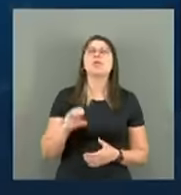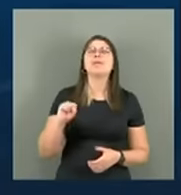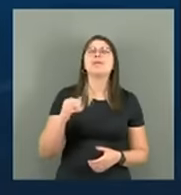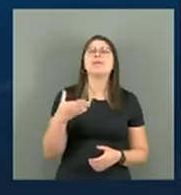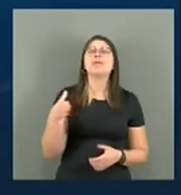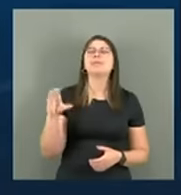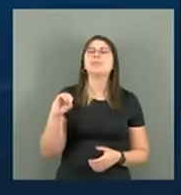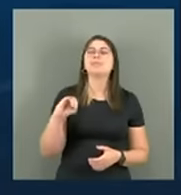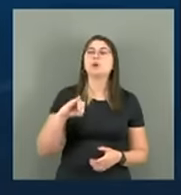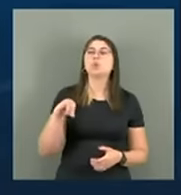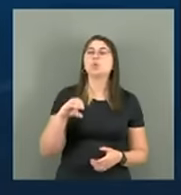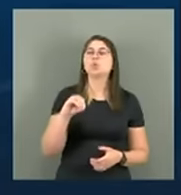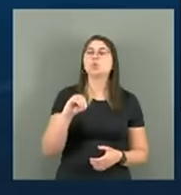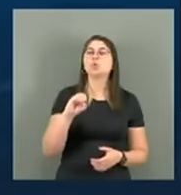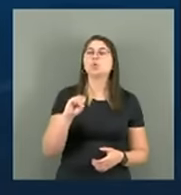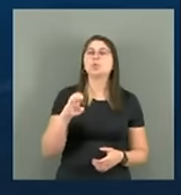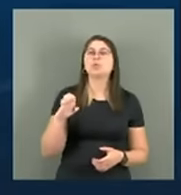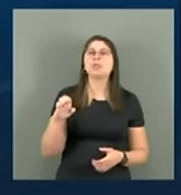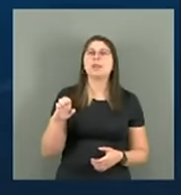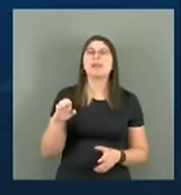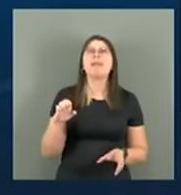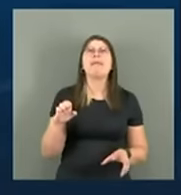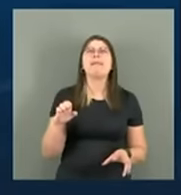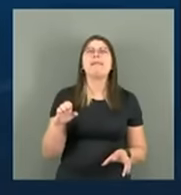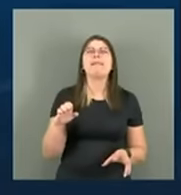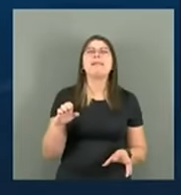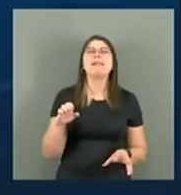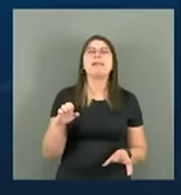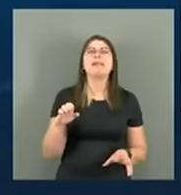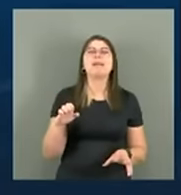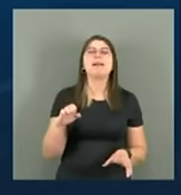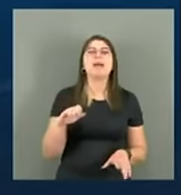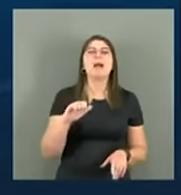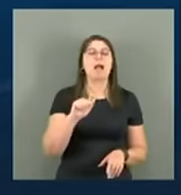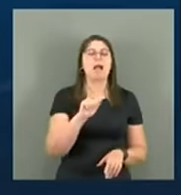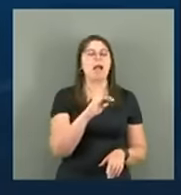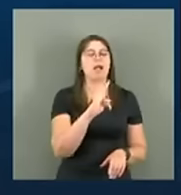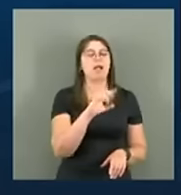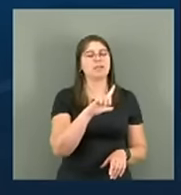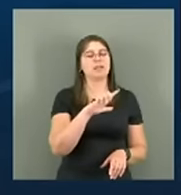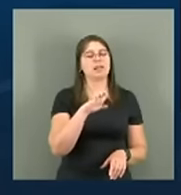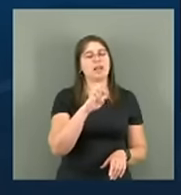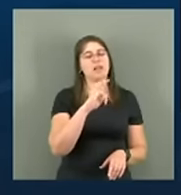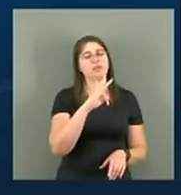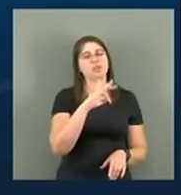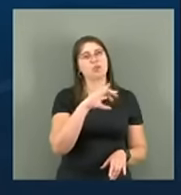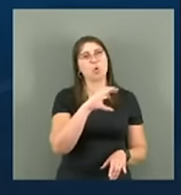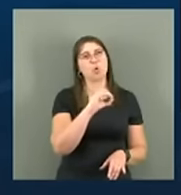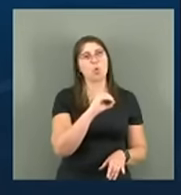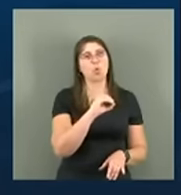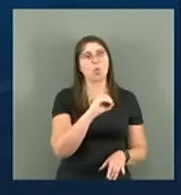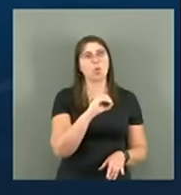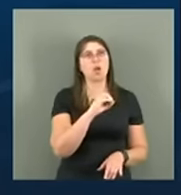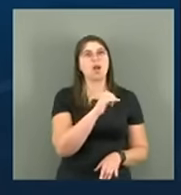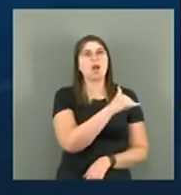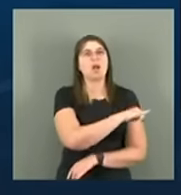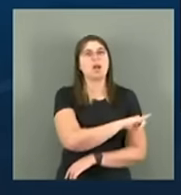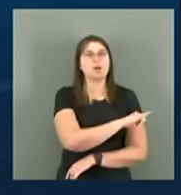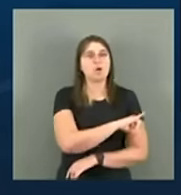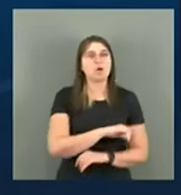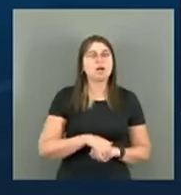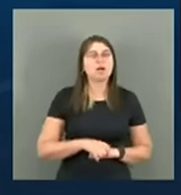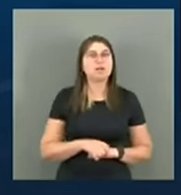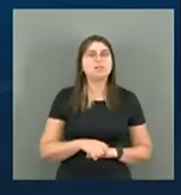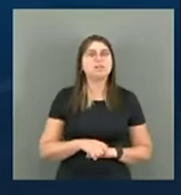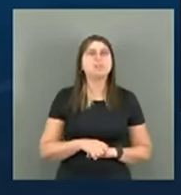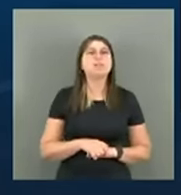e Atlético Cearense. Atlético Carioca. Eu acho que, se eu não me engano, era o clube do que o Bruno tava